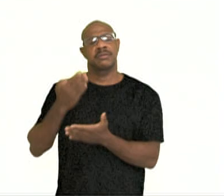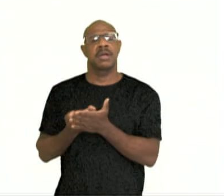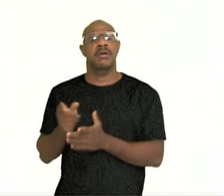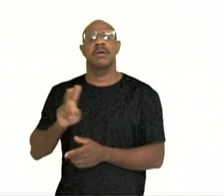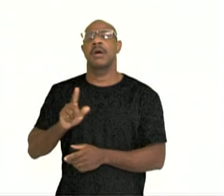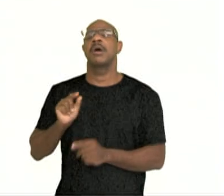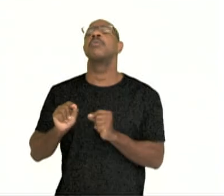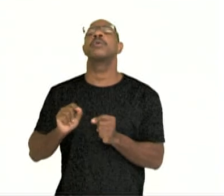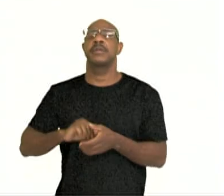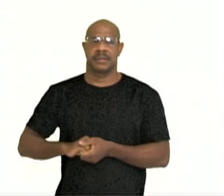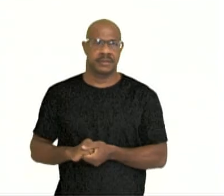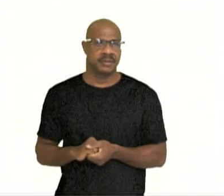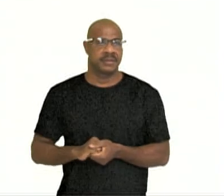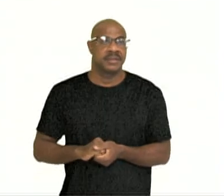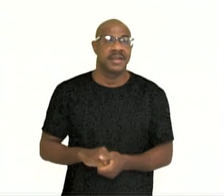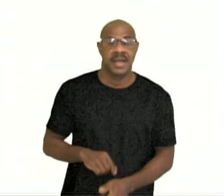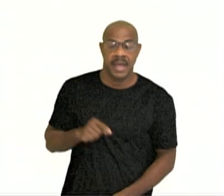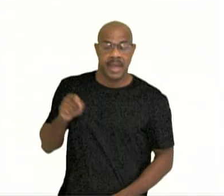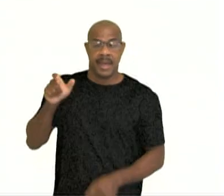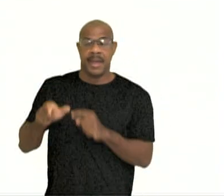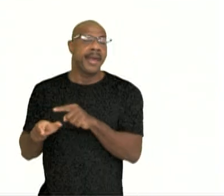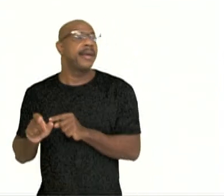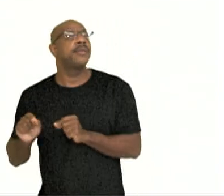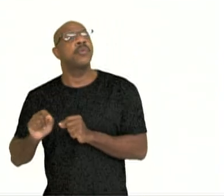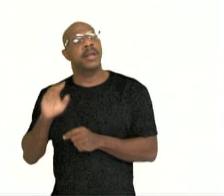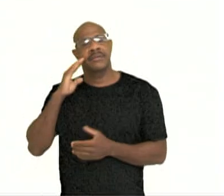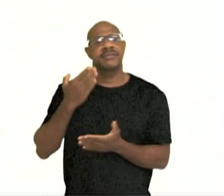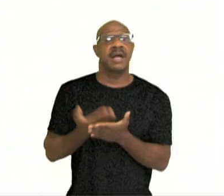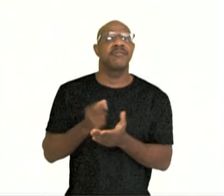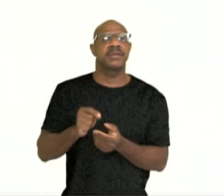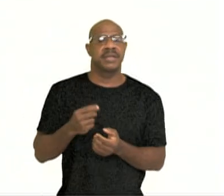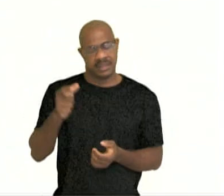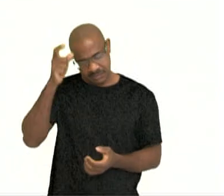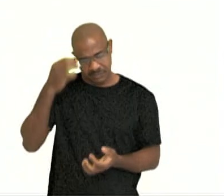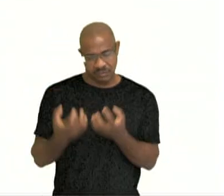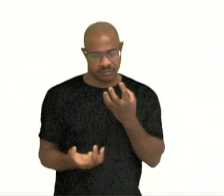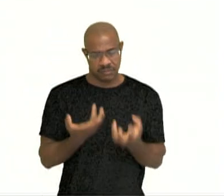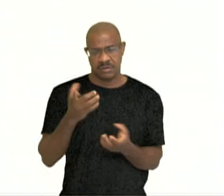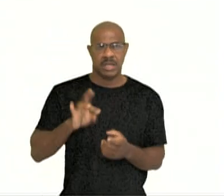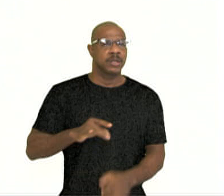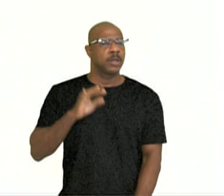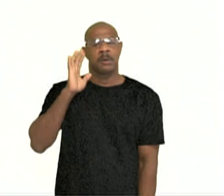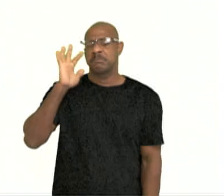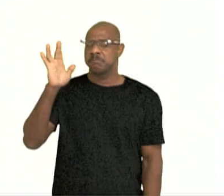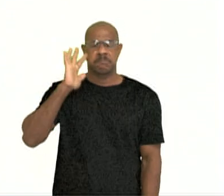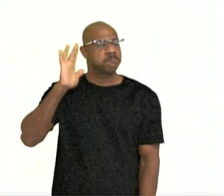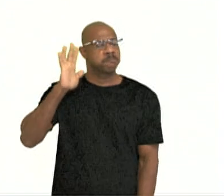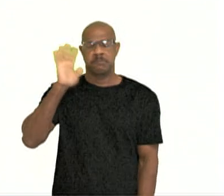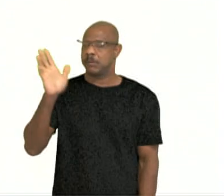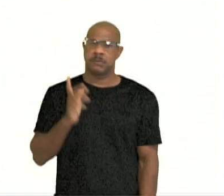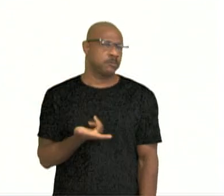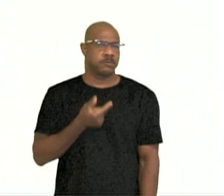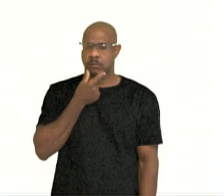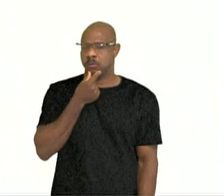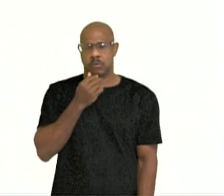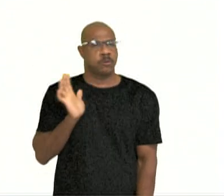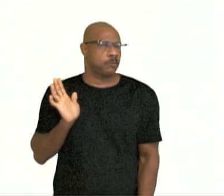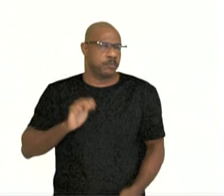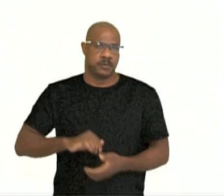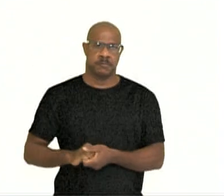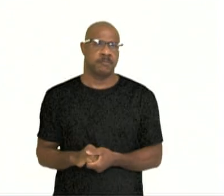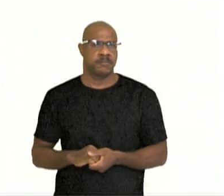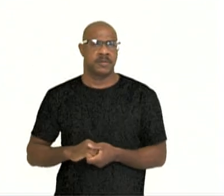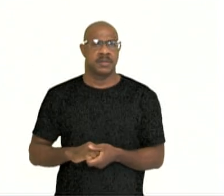não acreditava que existia o inferno, ele imaginava ser apenas uma fantasia do ser humano. A moral da história, ou